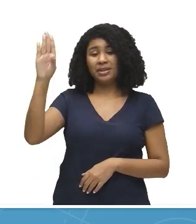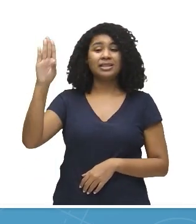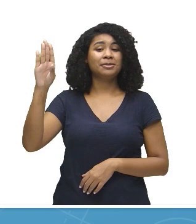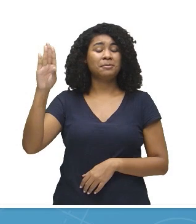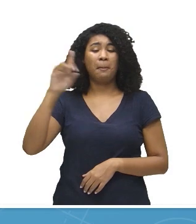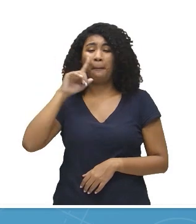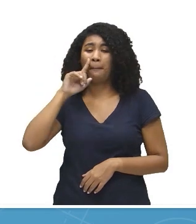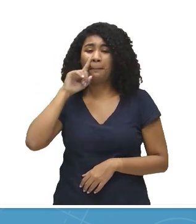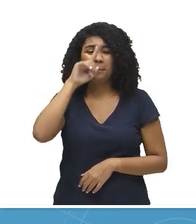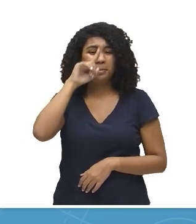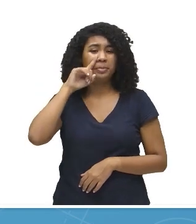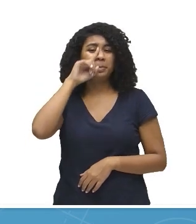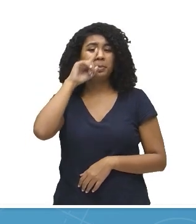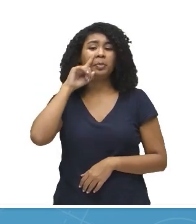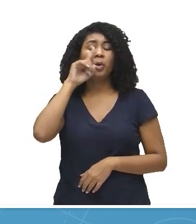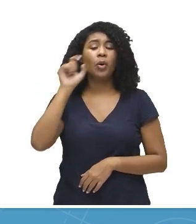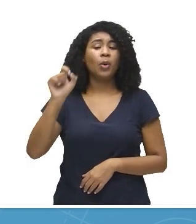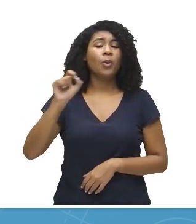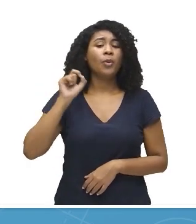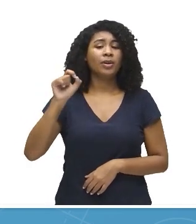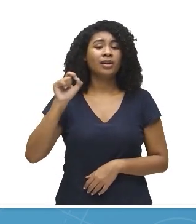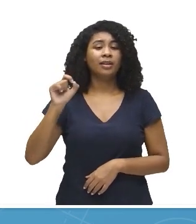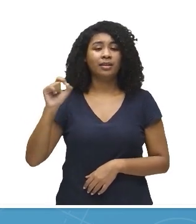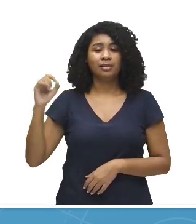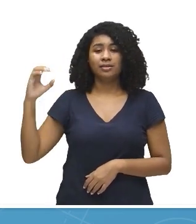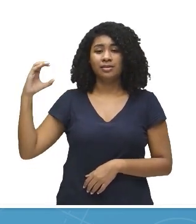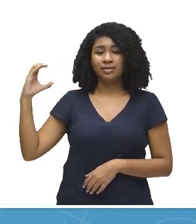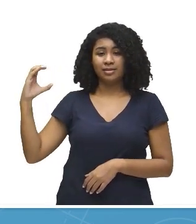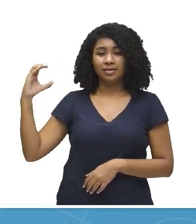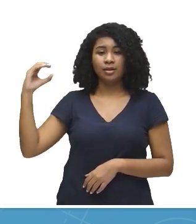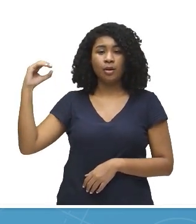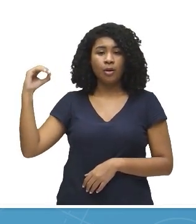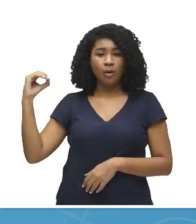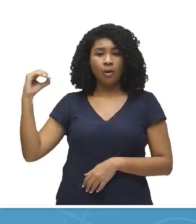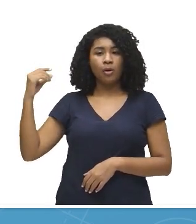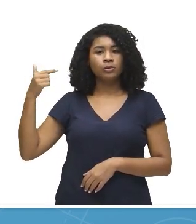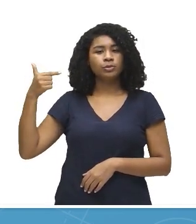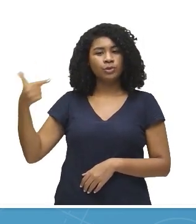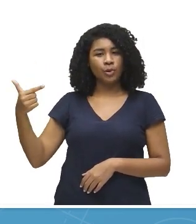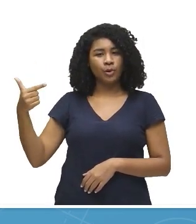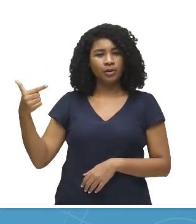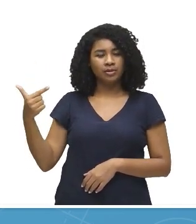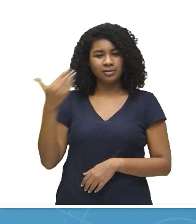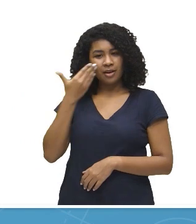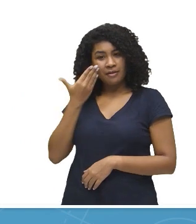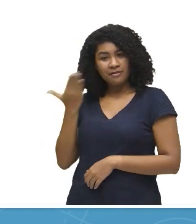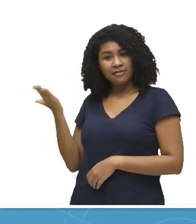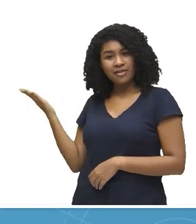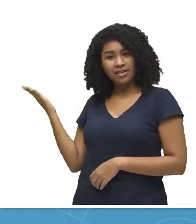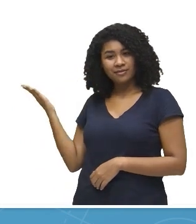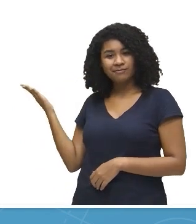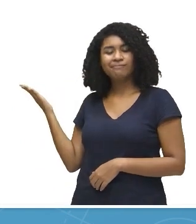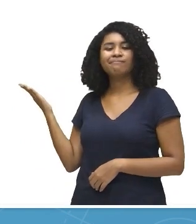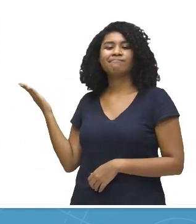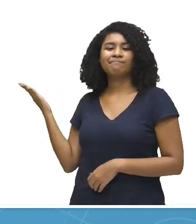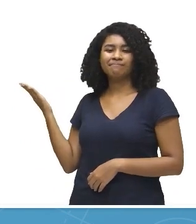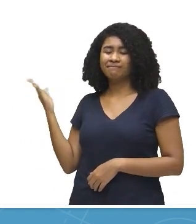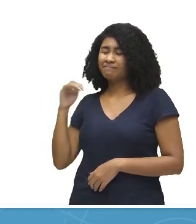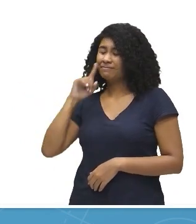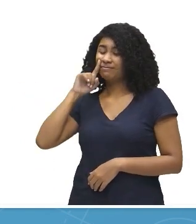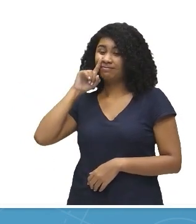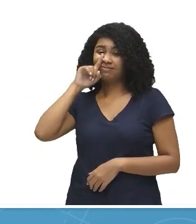você observar aqui, olha, CO2, você já sabe que é o gás carbônico, né? Que